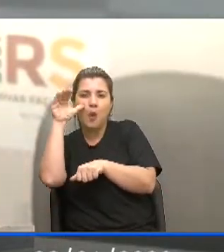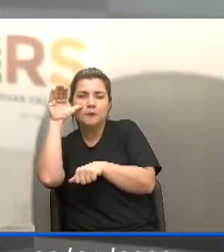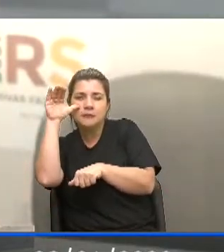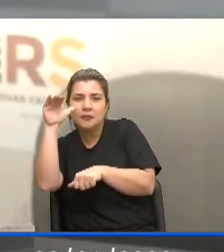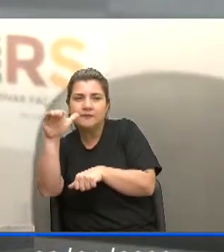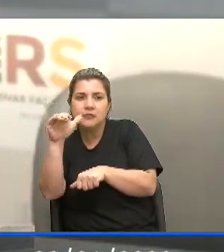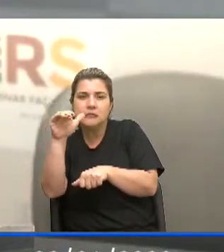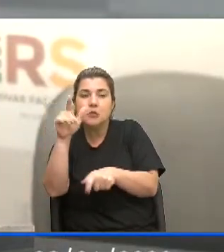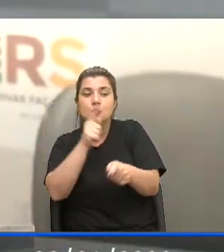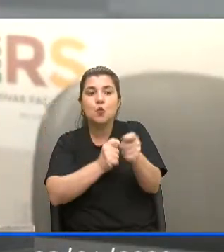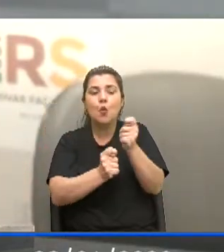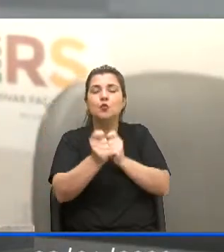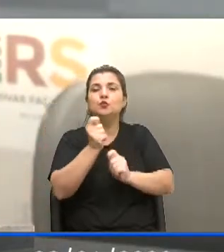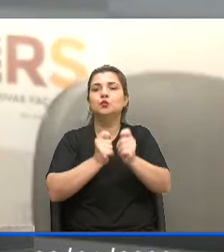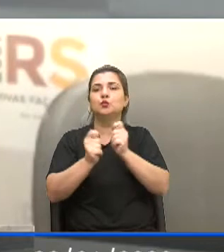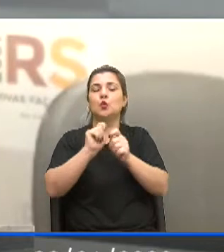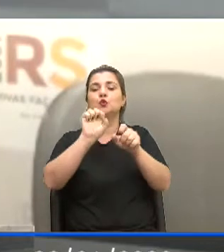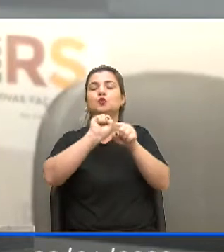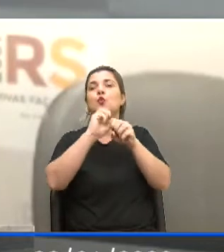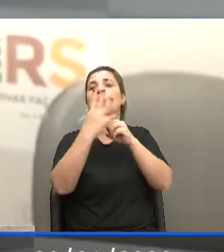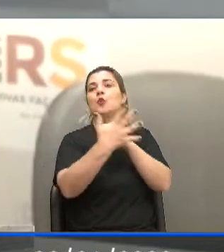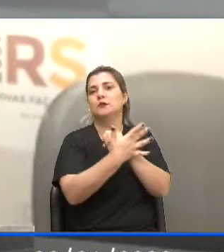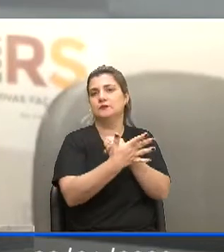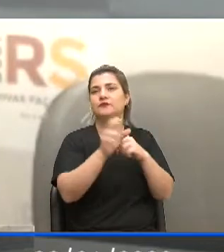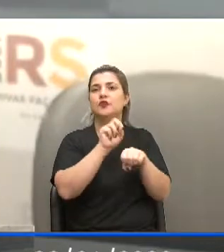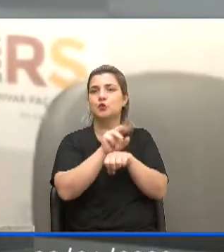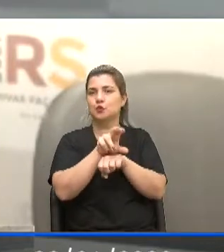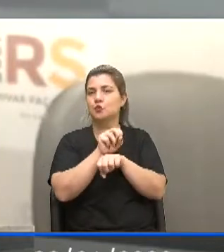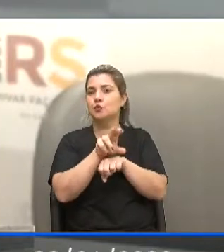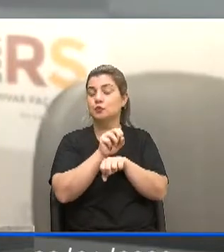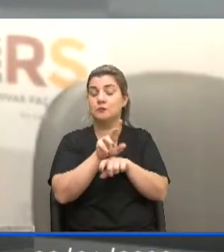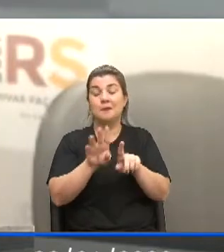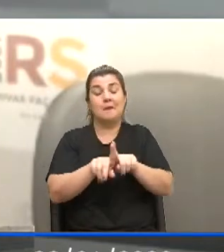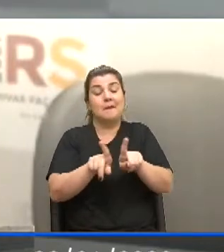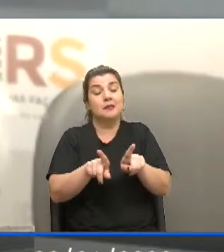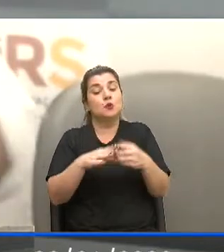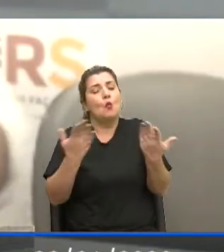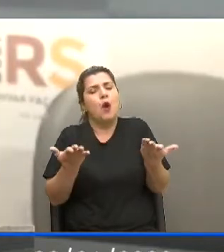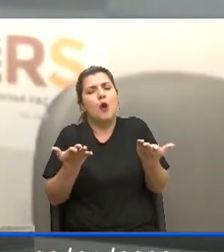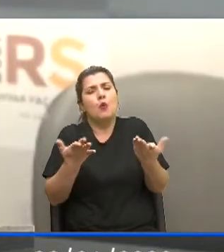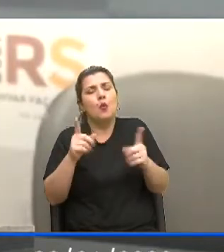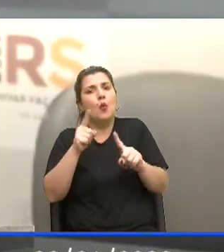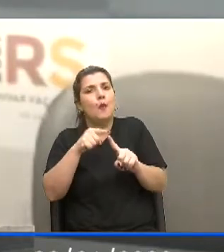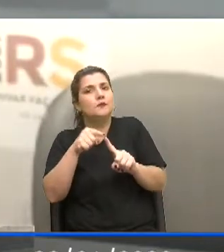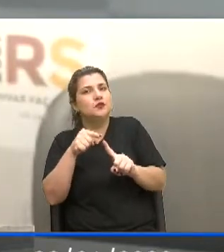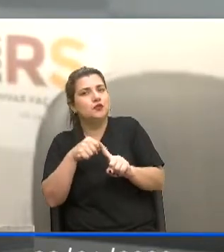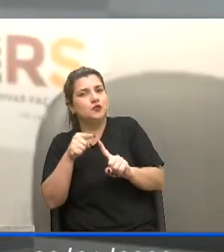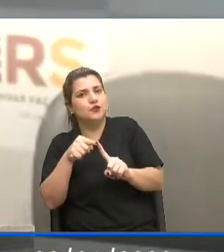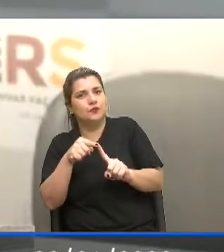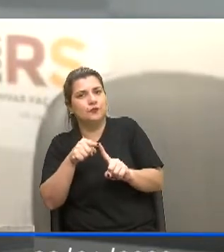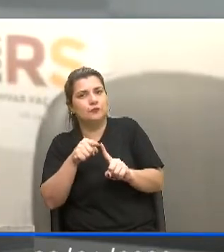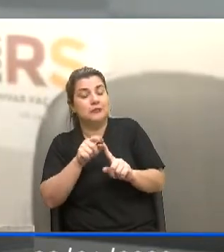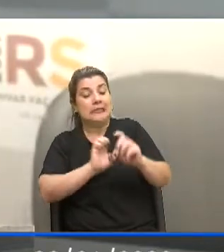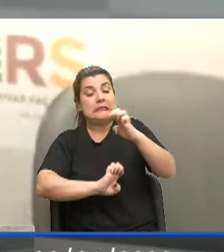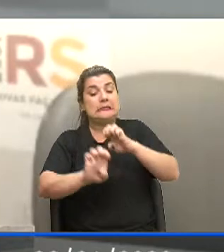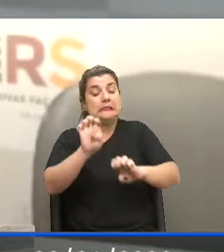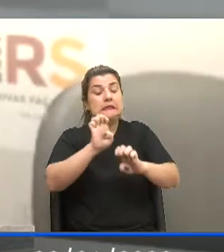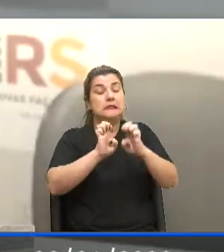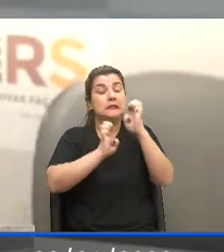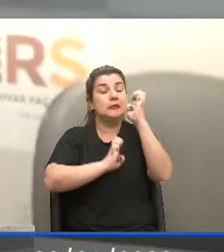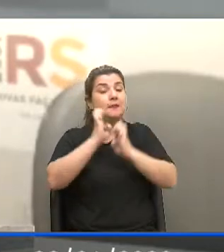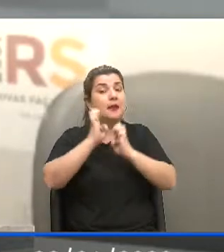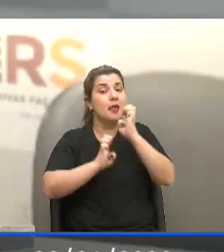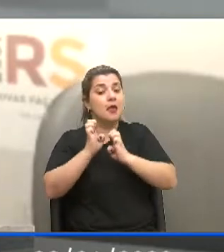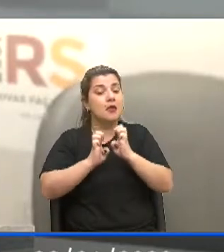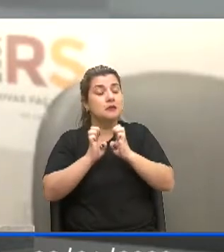do coronavírus. O que é o objetivo? Que as empresas possam se autogerir, certo? E possam,